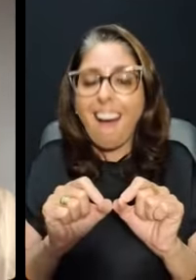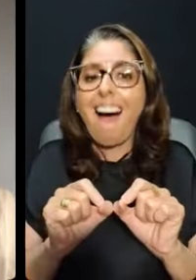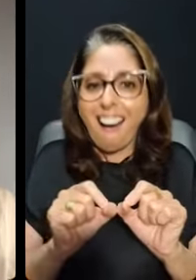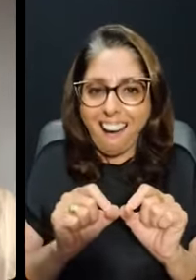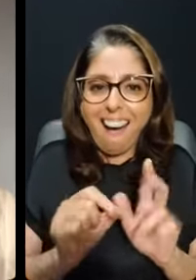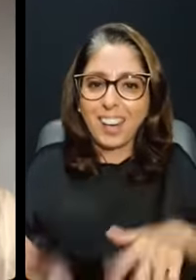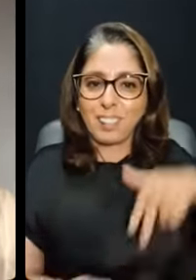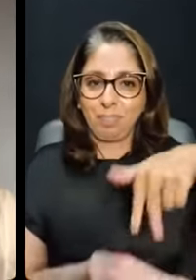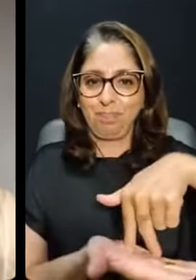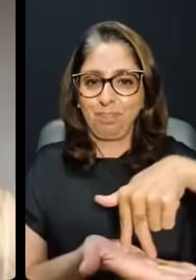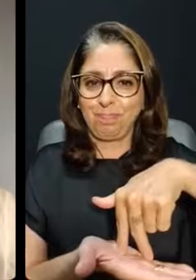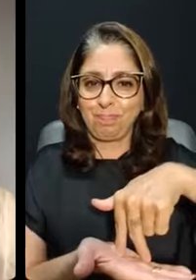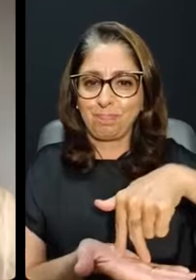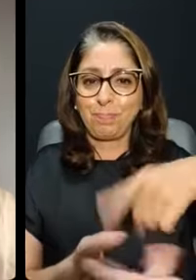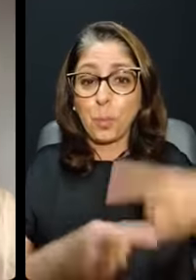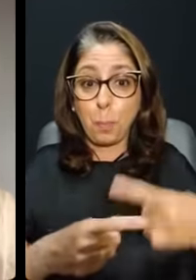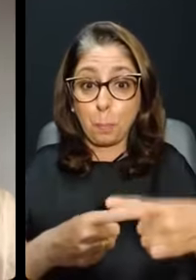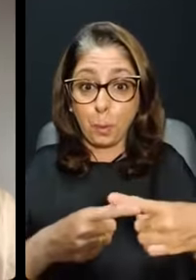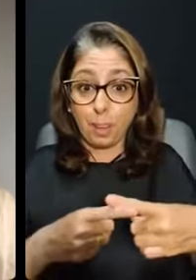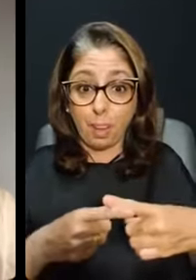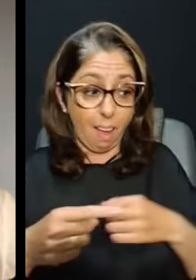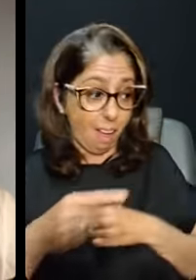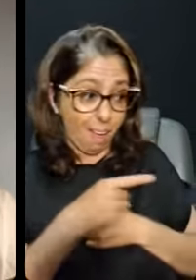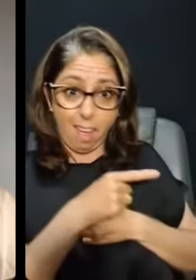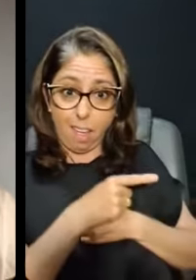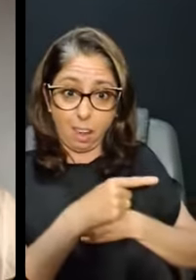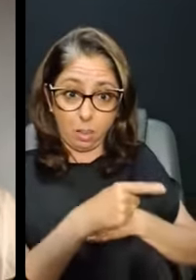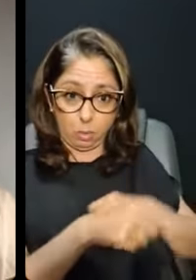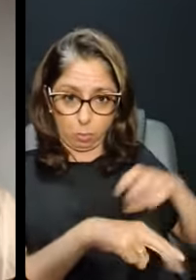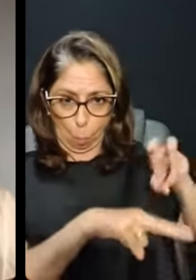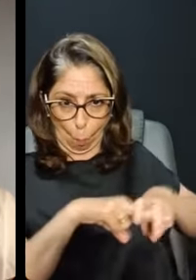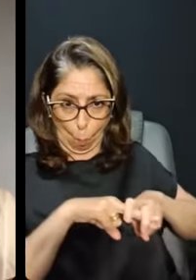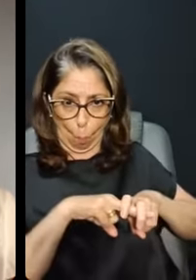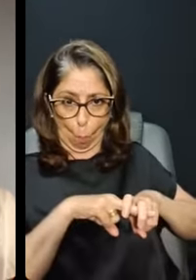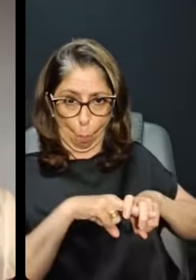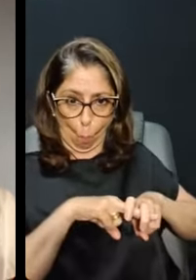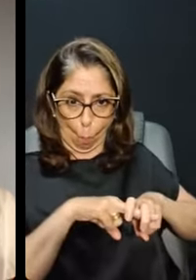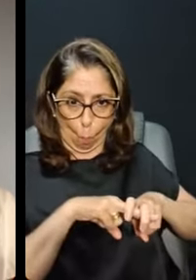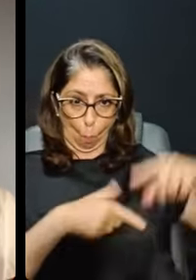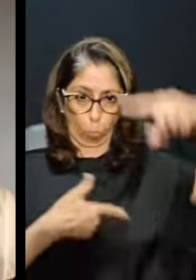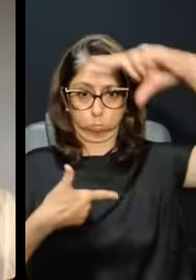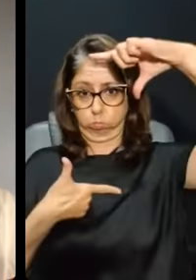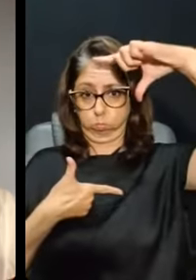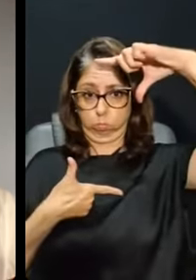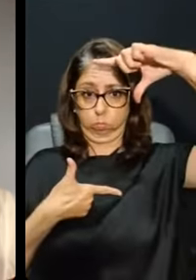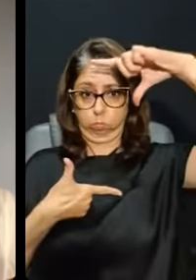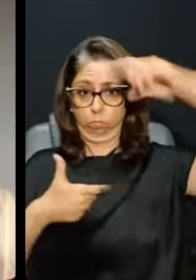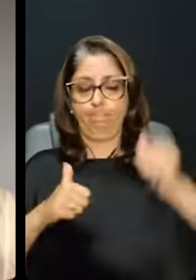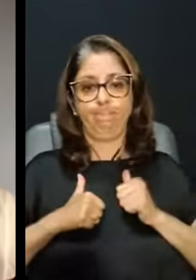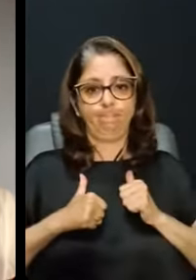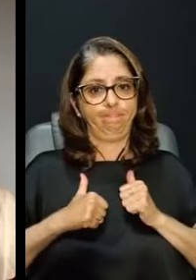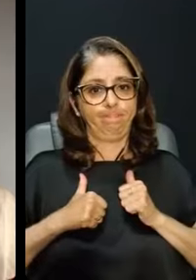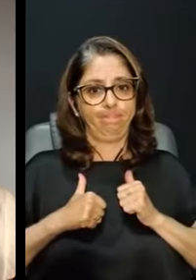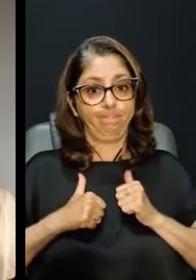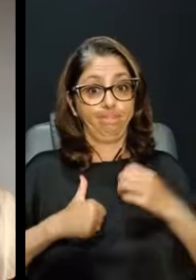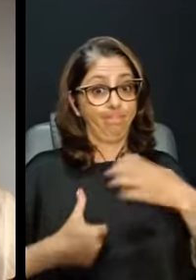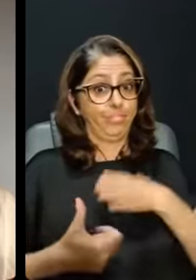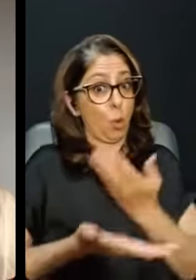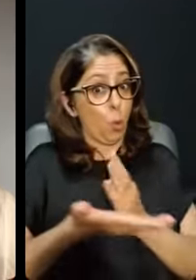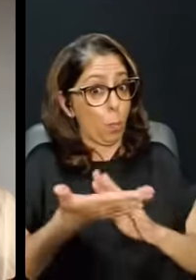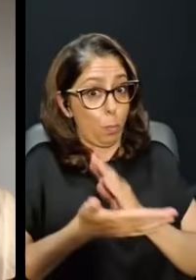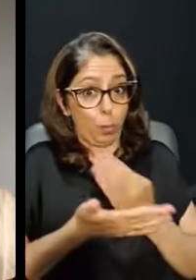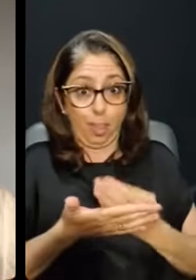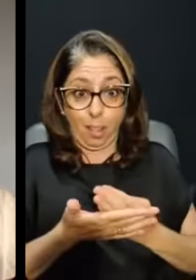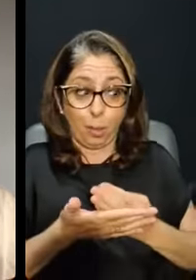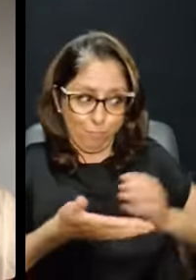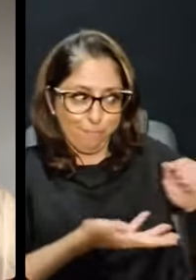ele também tem que sair, que já não dá mais para ficar desse jeito. Então, assim, obrigada. E é um prazer ter